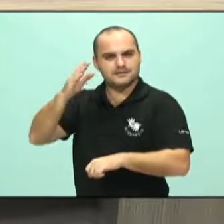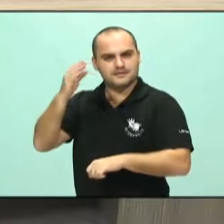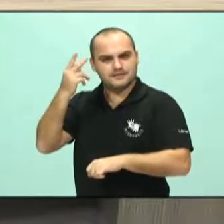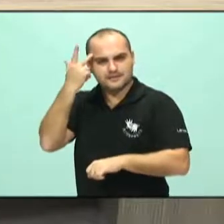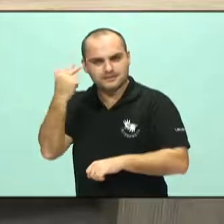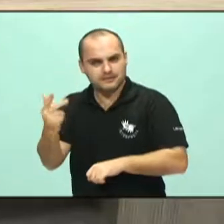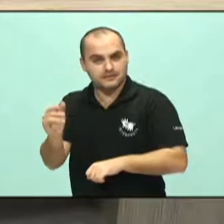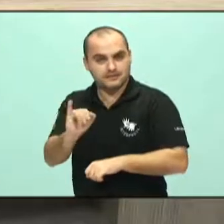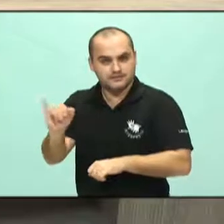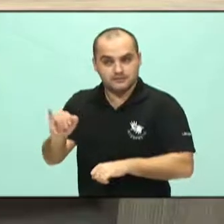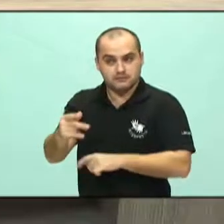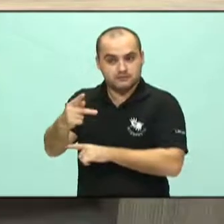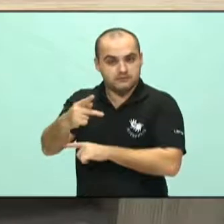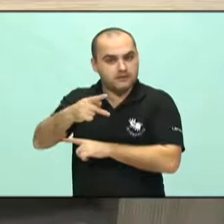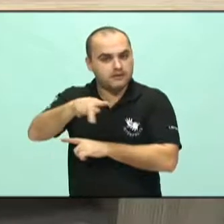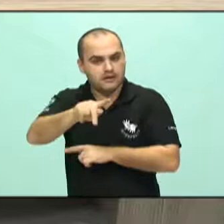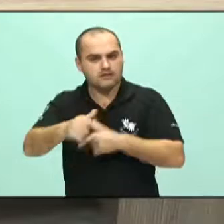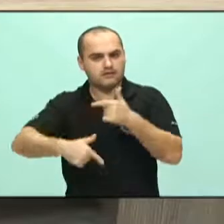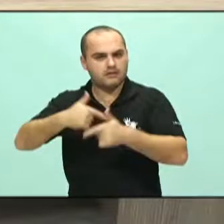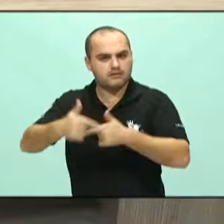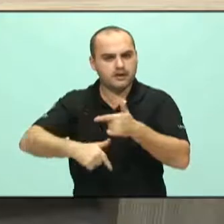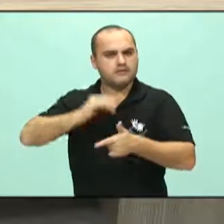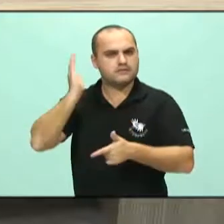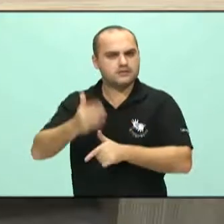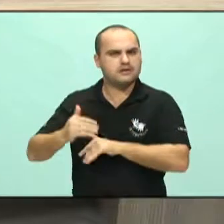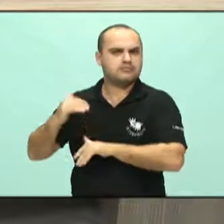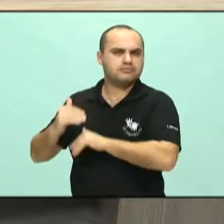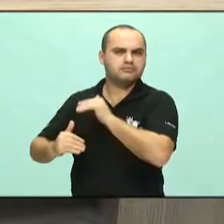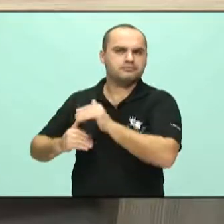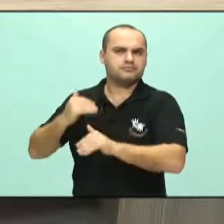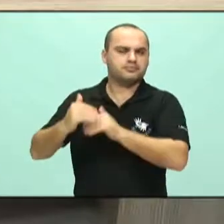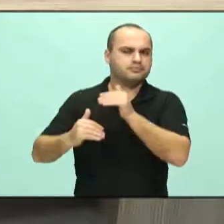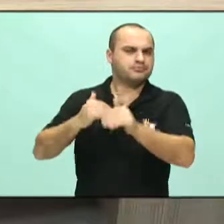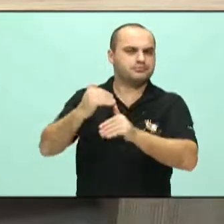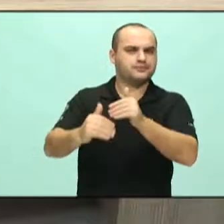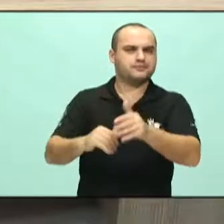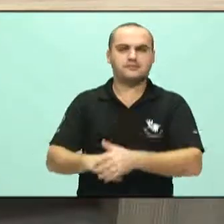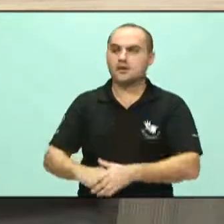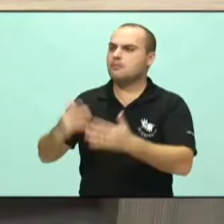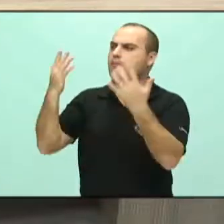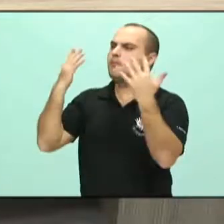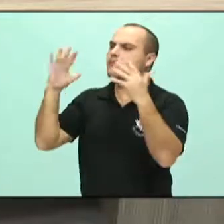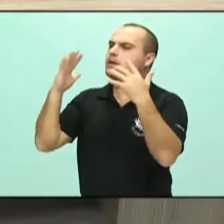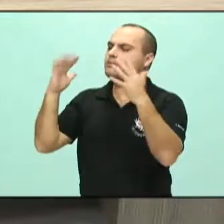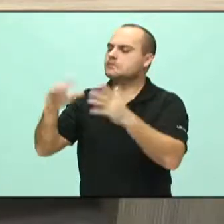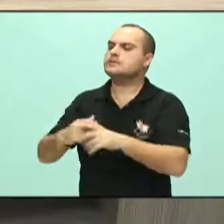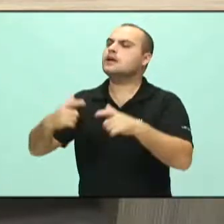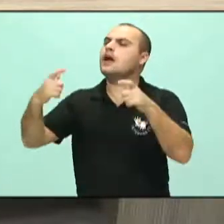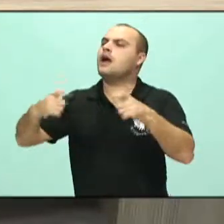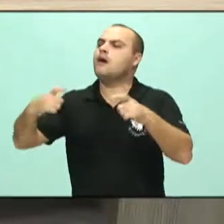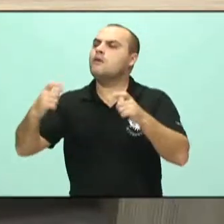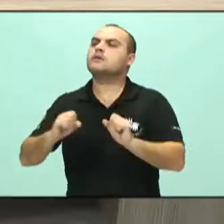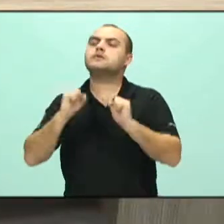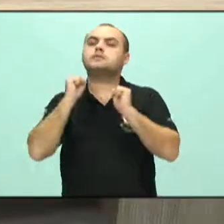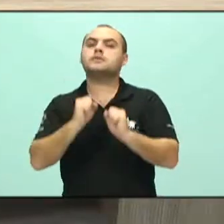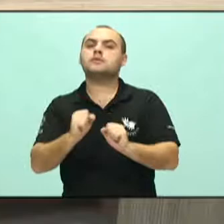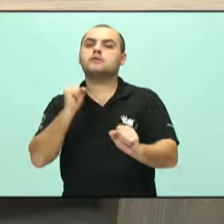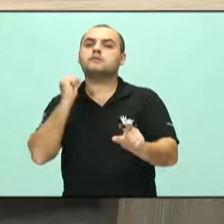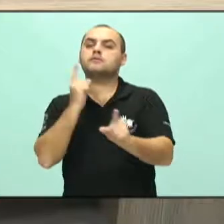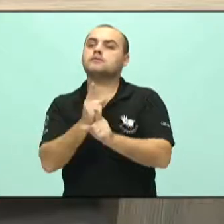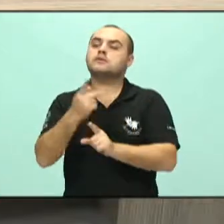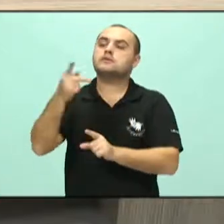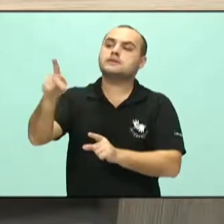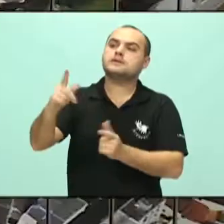com o seu trabalho, que já vem há décadas desenvolvendo. Parabéns. Aonde que pode ser encontrado, que poderá ser encontrado o